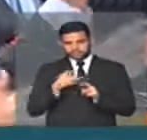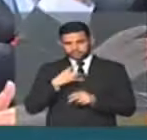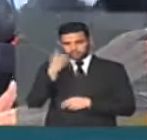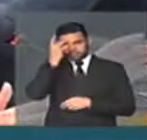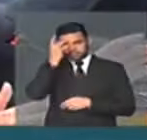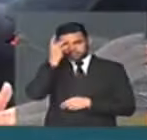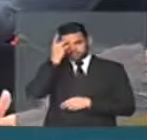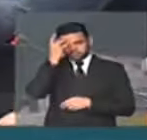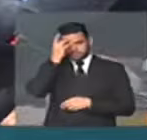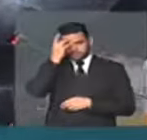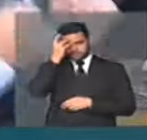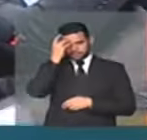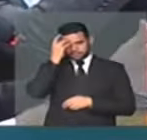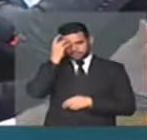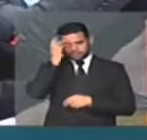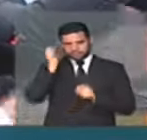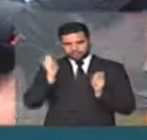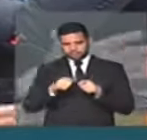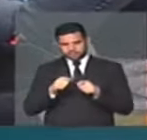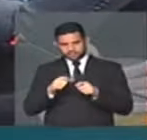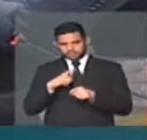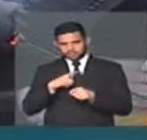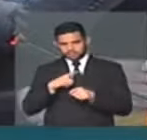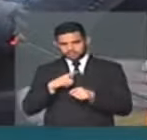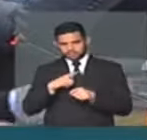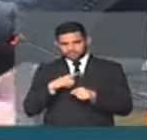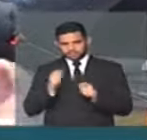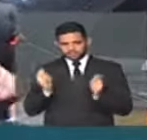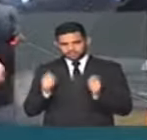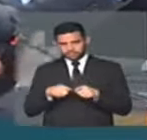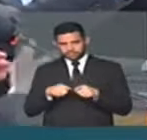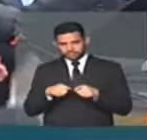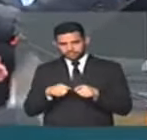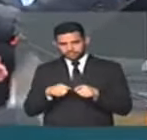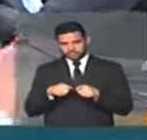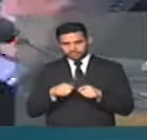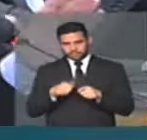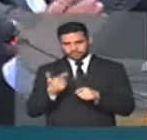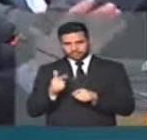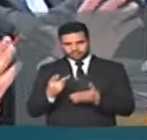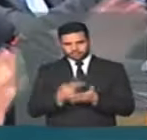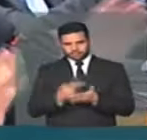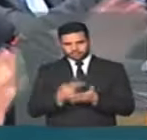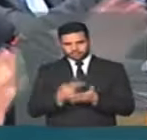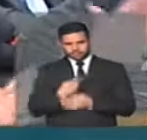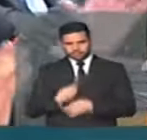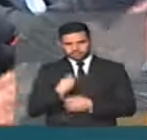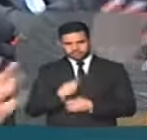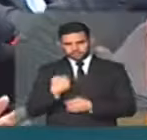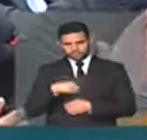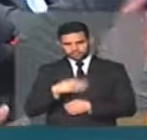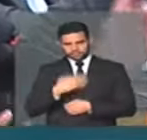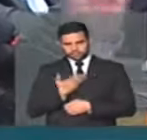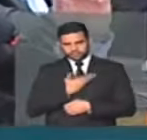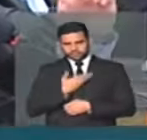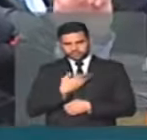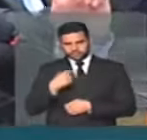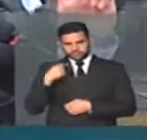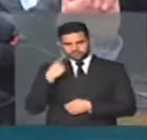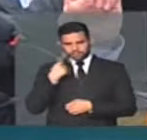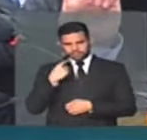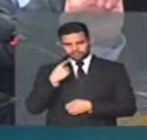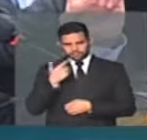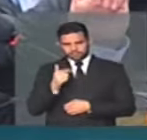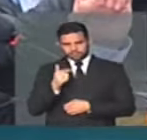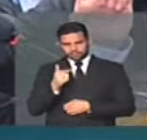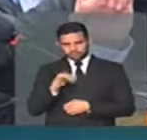eu espero, inclusive, que a racionalidade possa ser o que prevaleça, como não está prevalecendo aqui em relação aos meus colegas